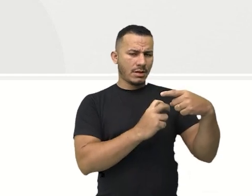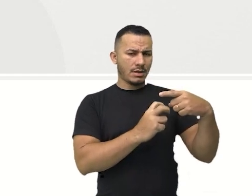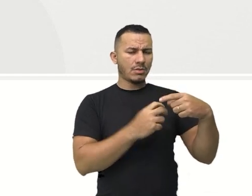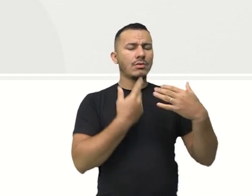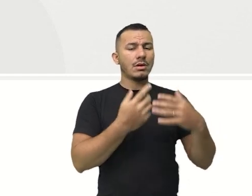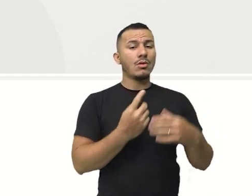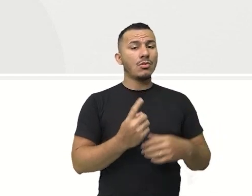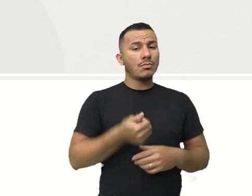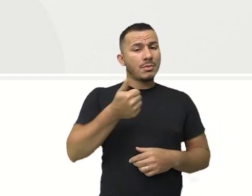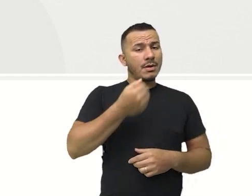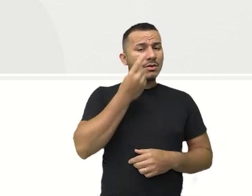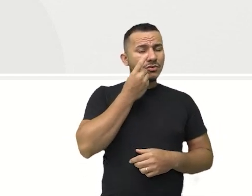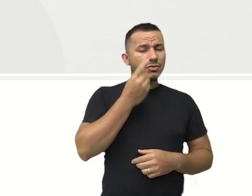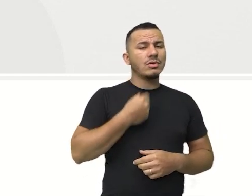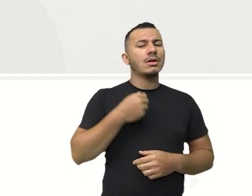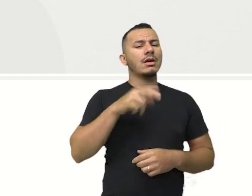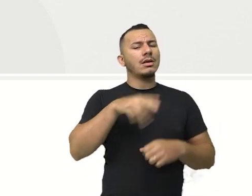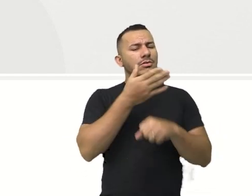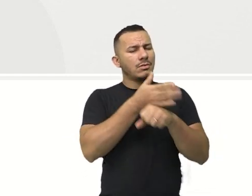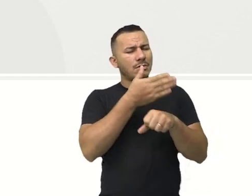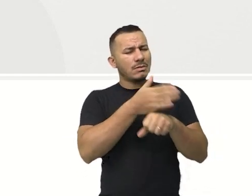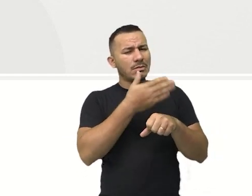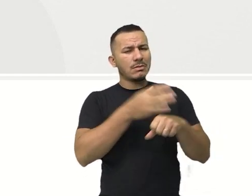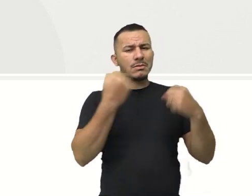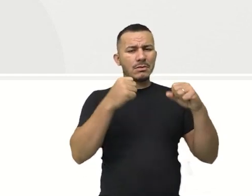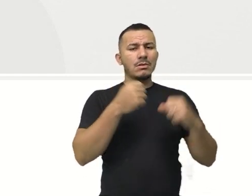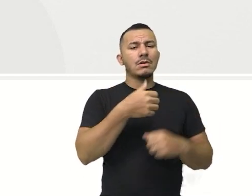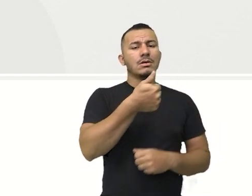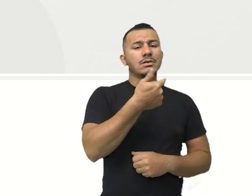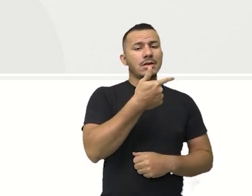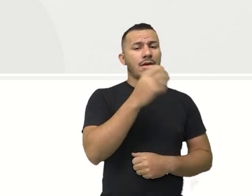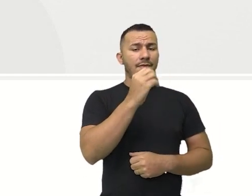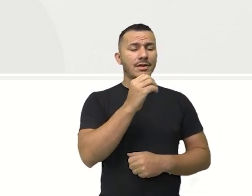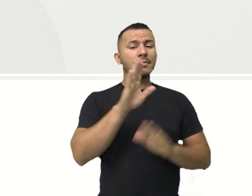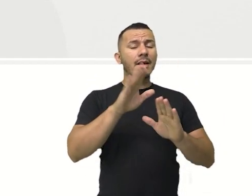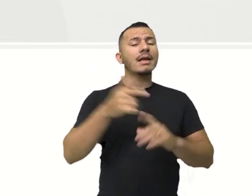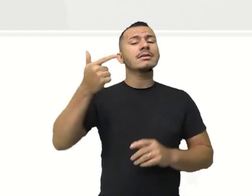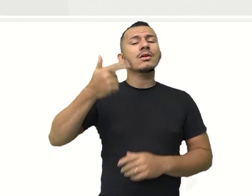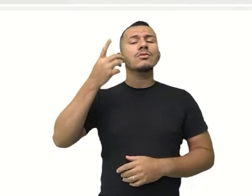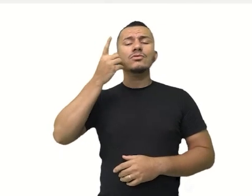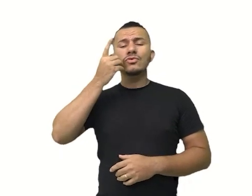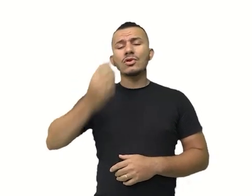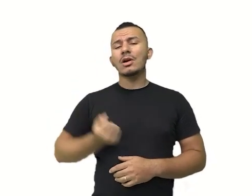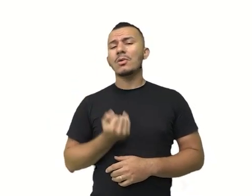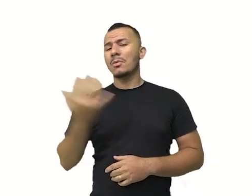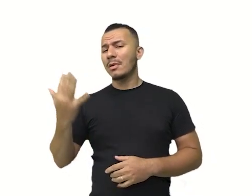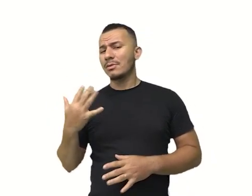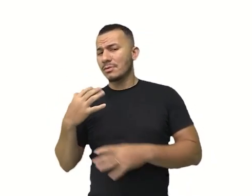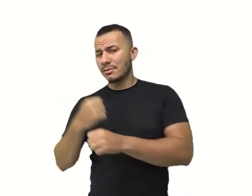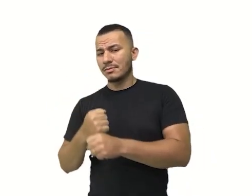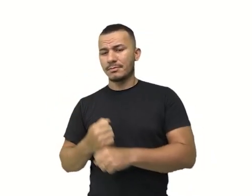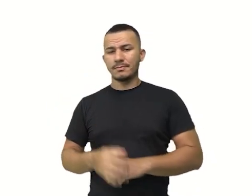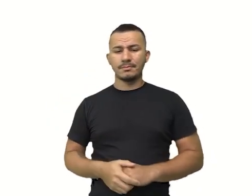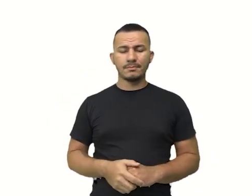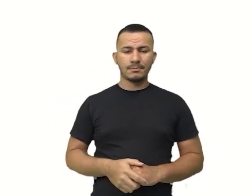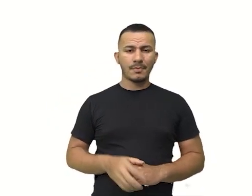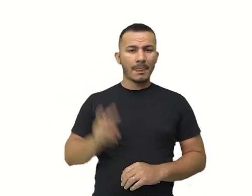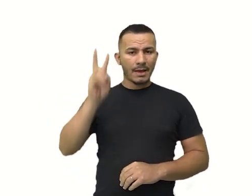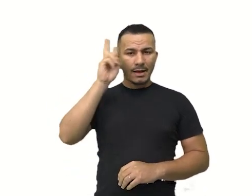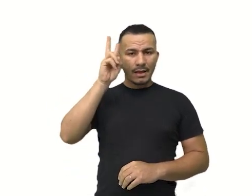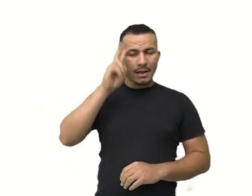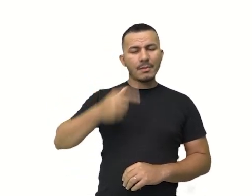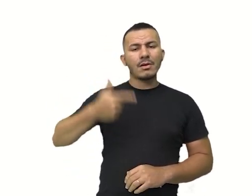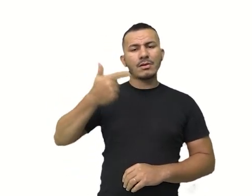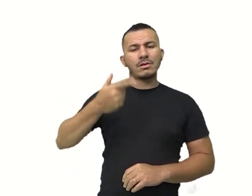fez 120 repetições. E no segundo dia, ele fez quantos? Pode interpretar as coisas? No